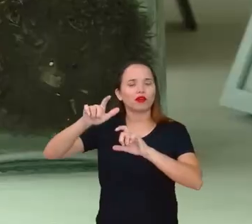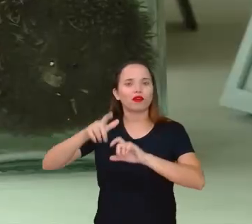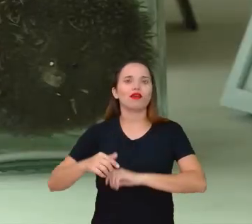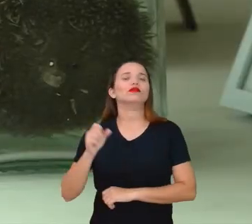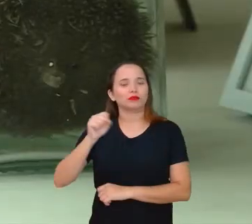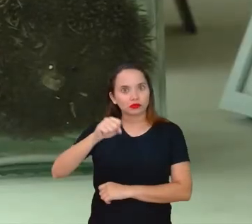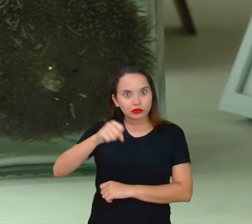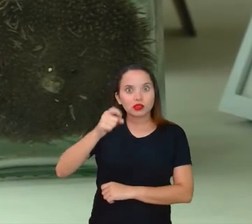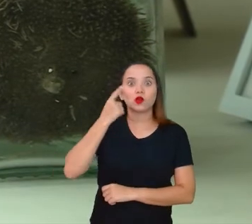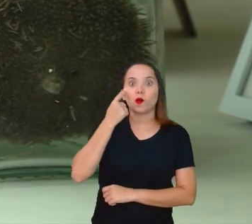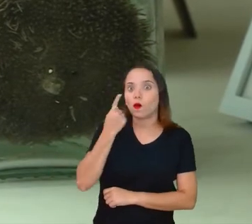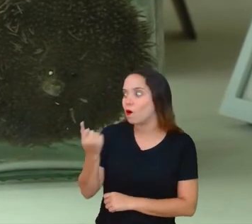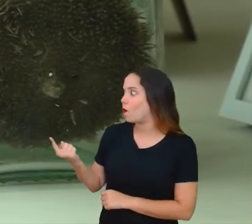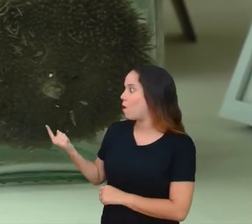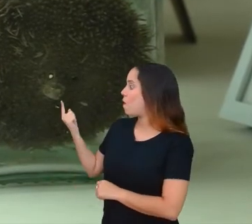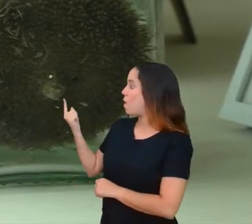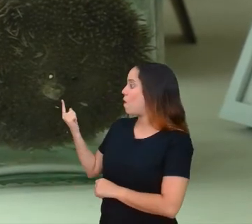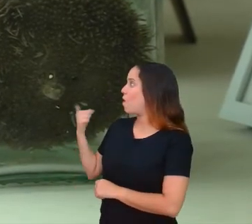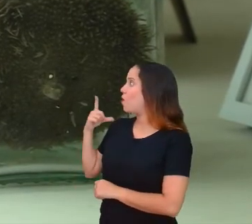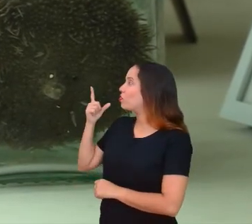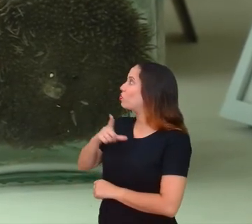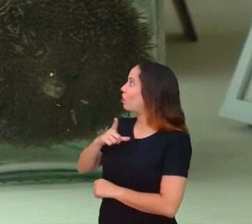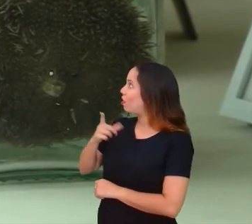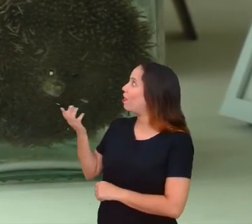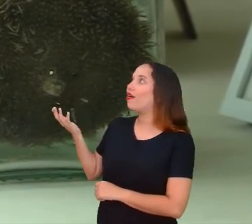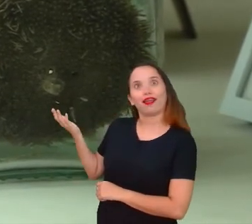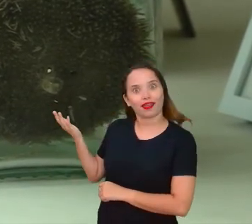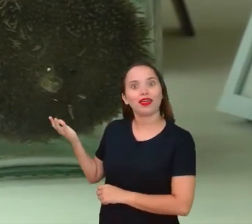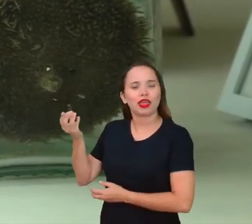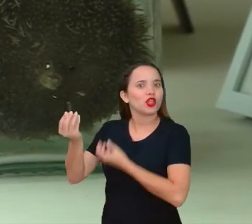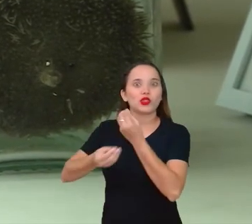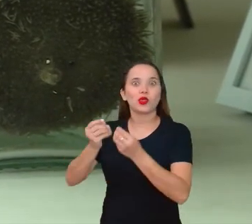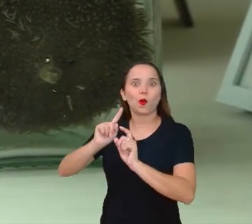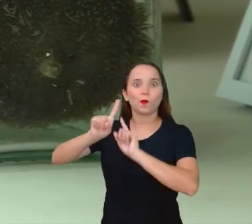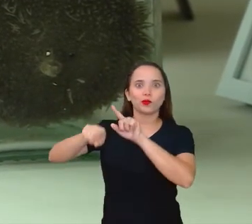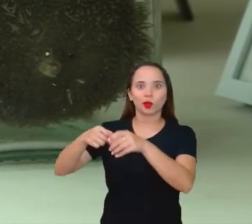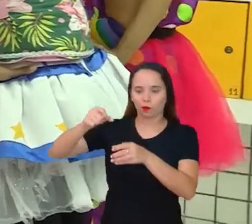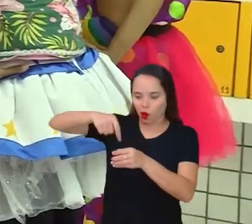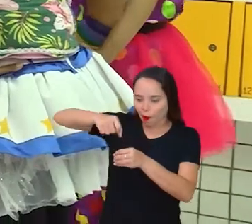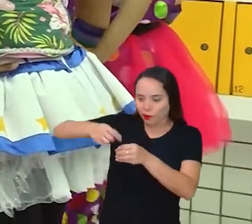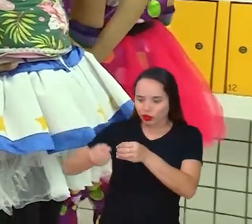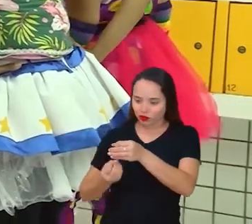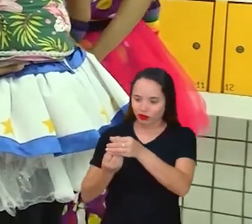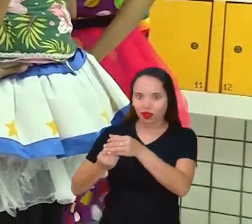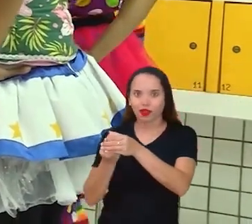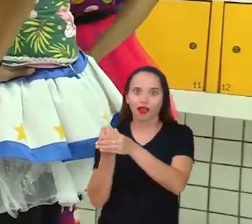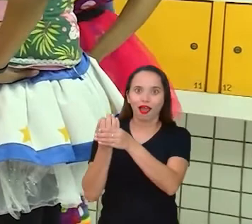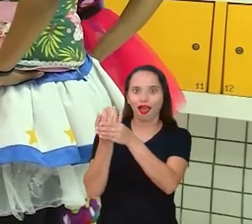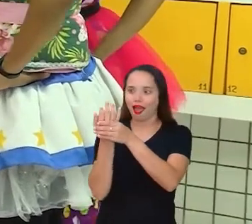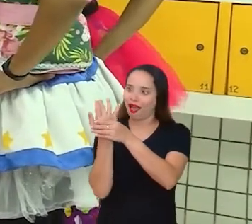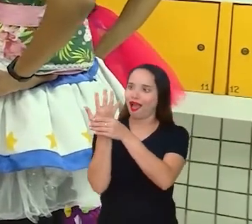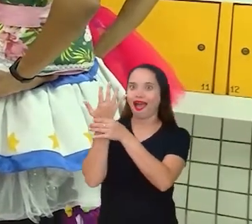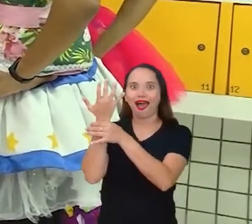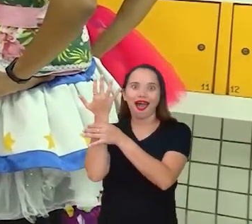lá. A semente e a planta, como ela deve ficar. Quando a árvore